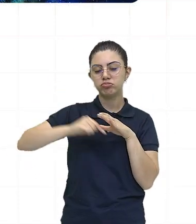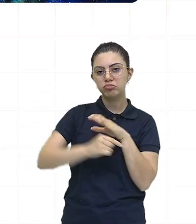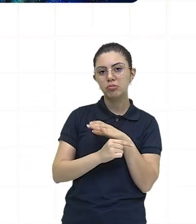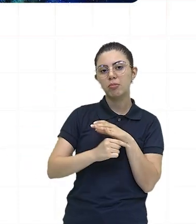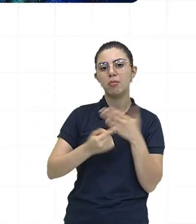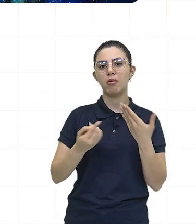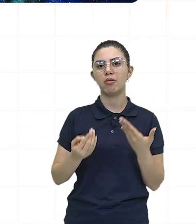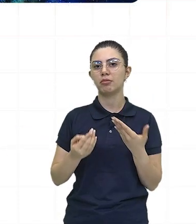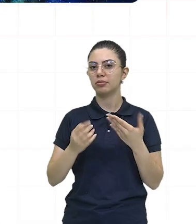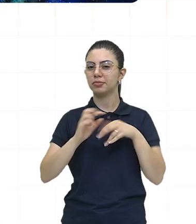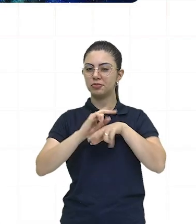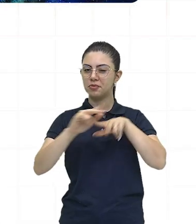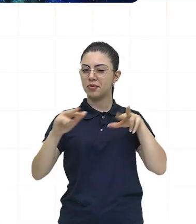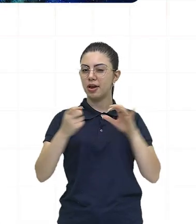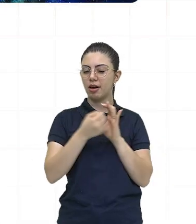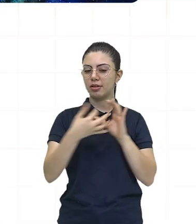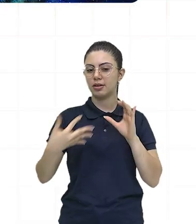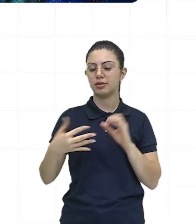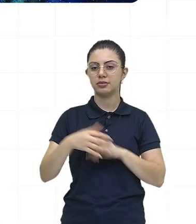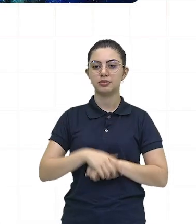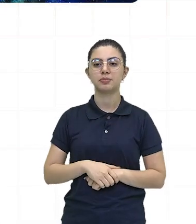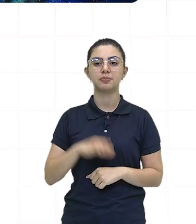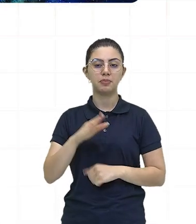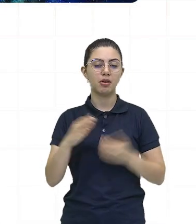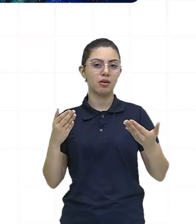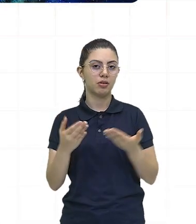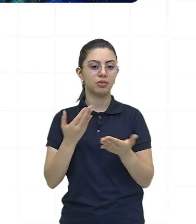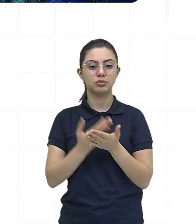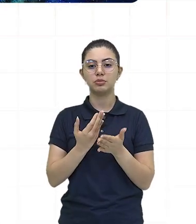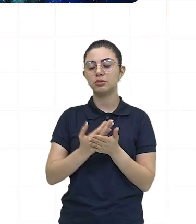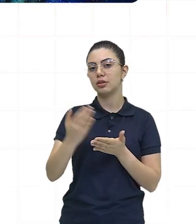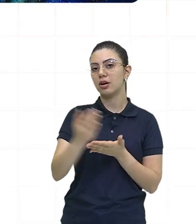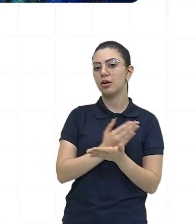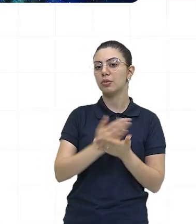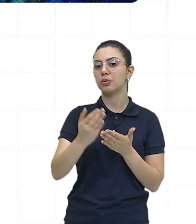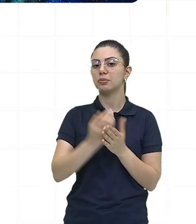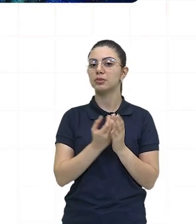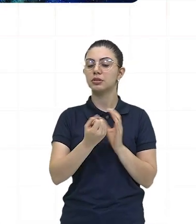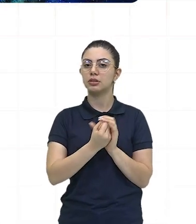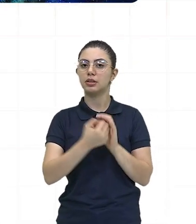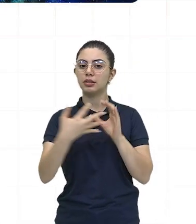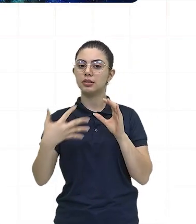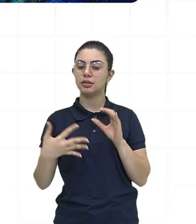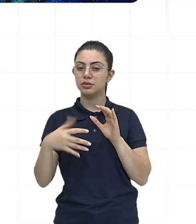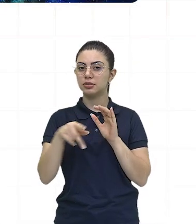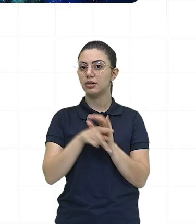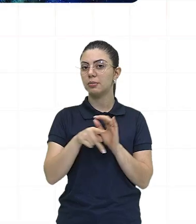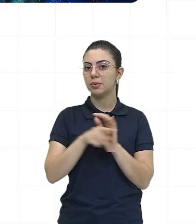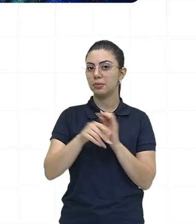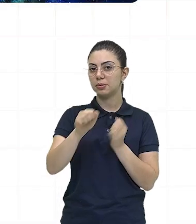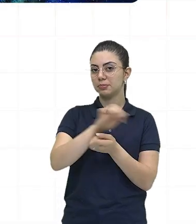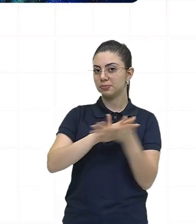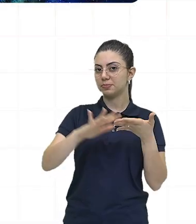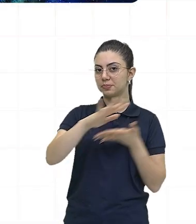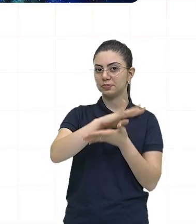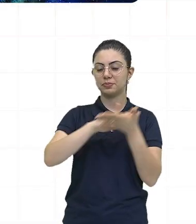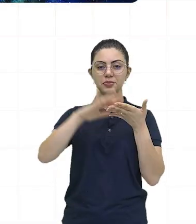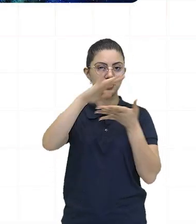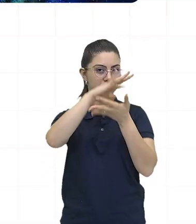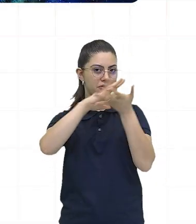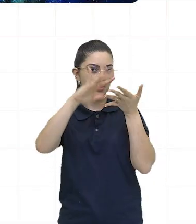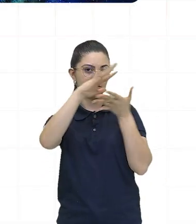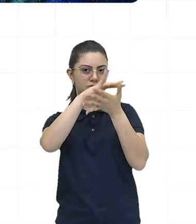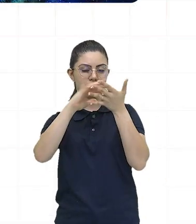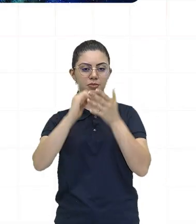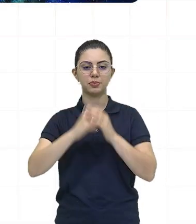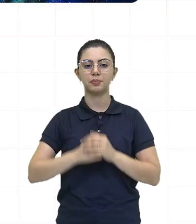cósmicos. Então, vamos verificar aí alguns corpos celestes presentes que fazem parte do universo, onde nós